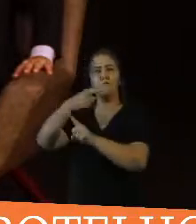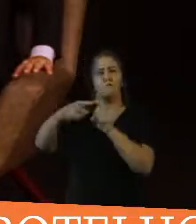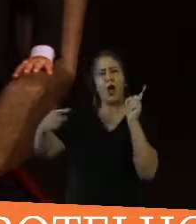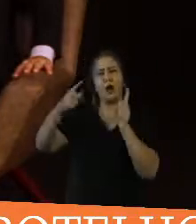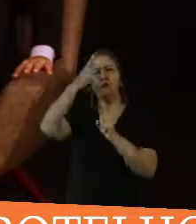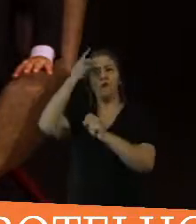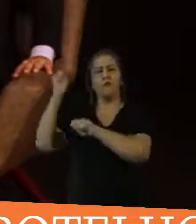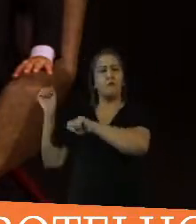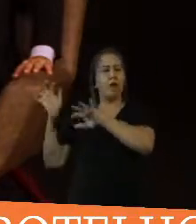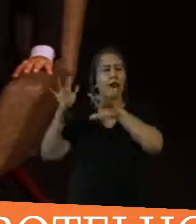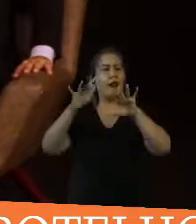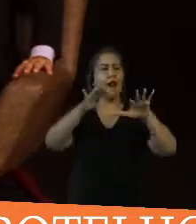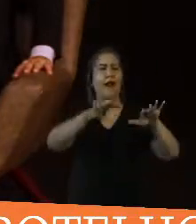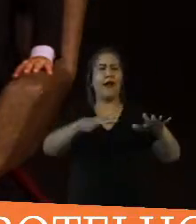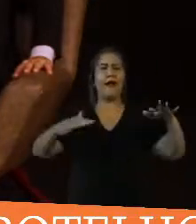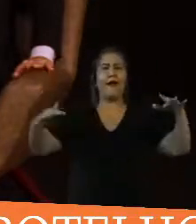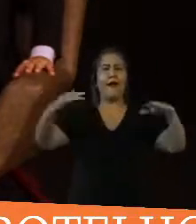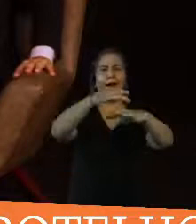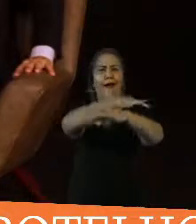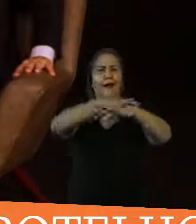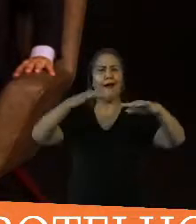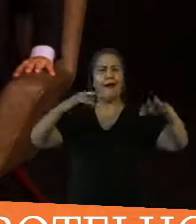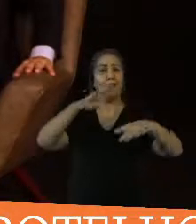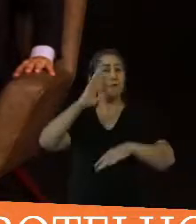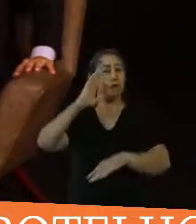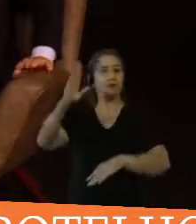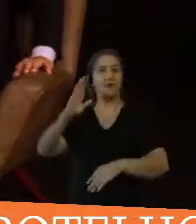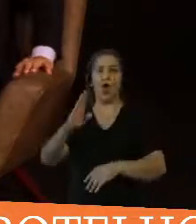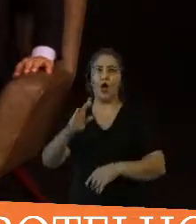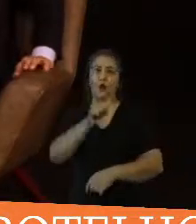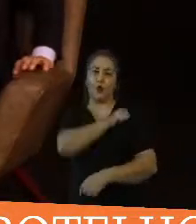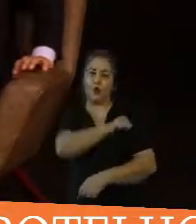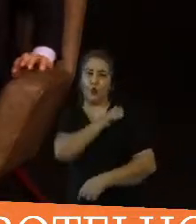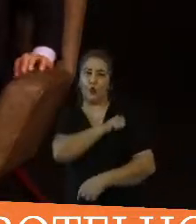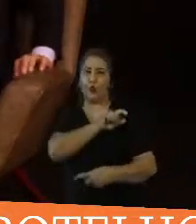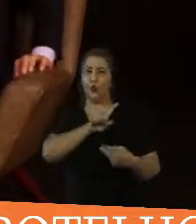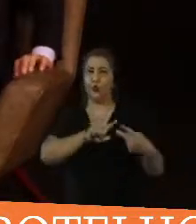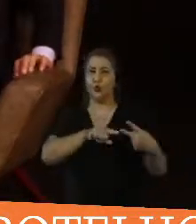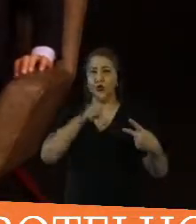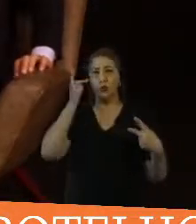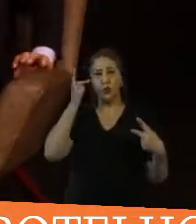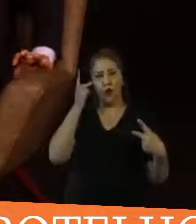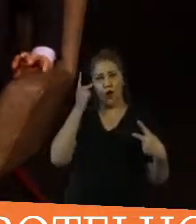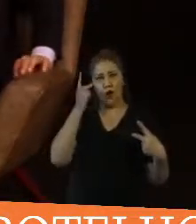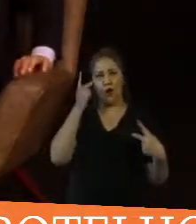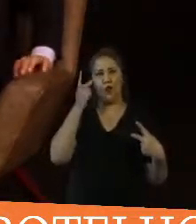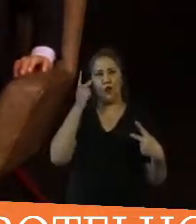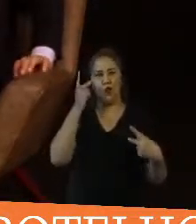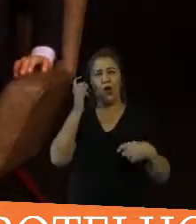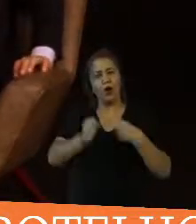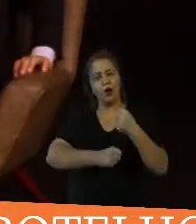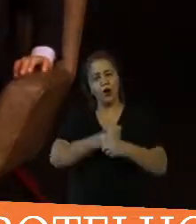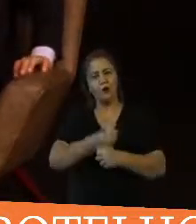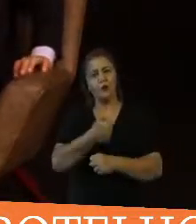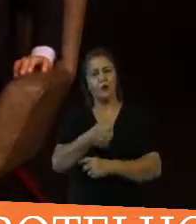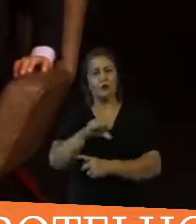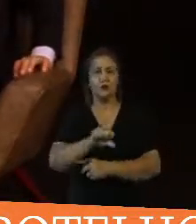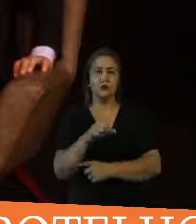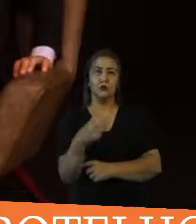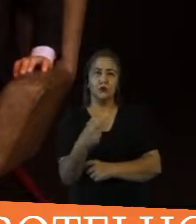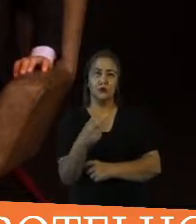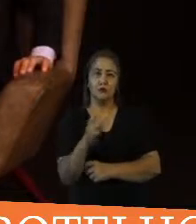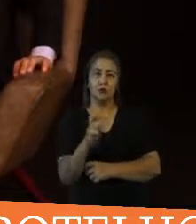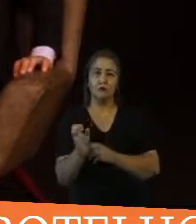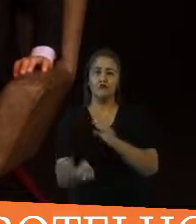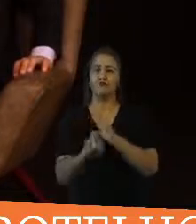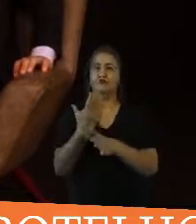é atraída para os centros urbanos, principalmente para o Rio de Janeiro e São Paulo, né? E aí, em 1935, surge a